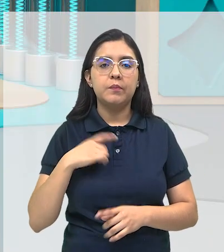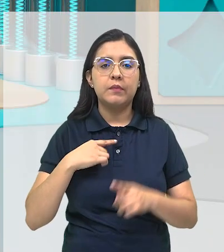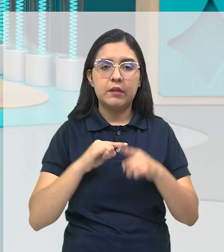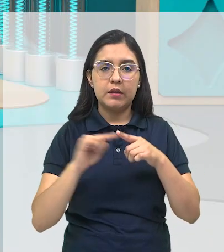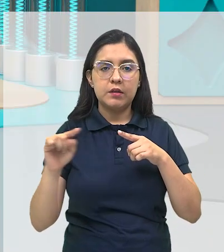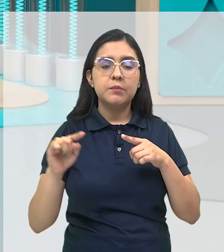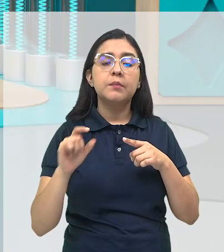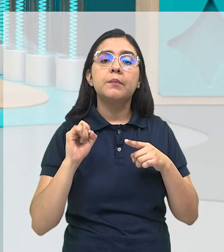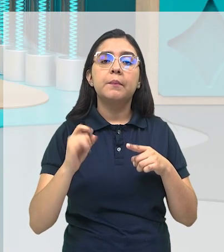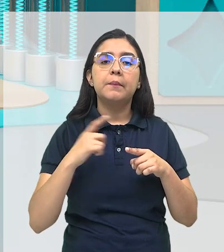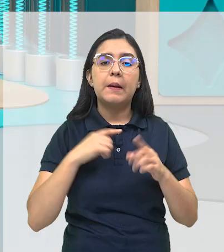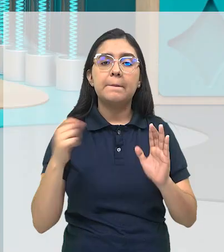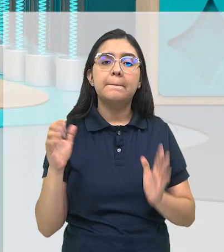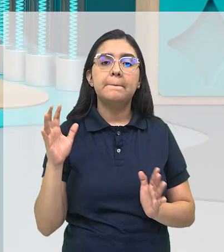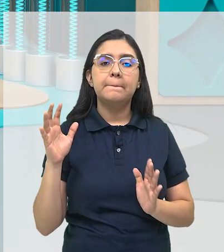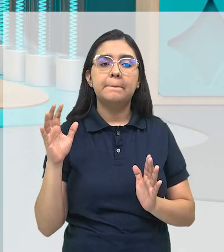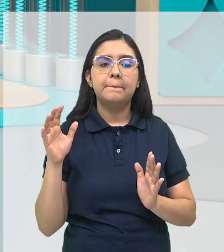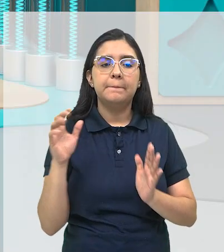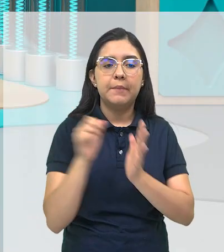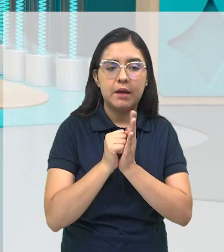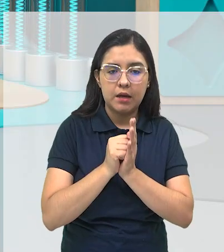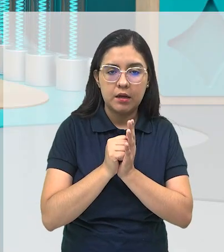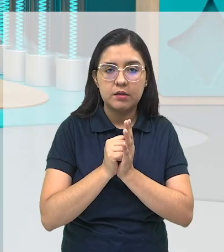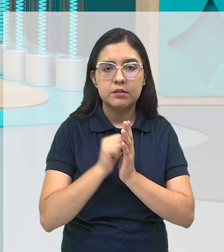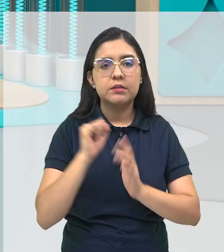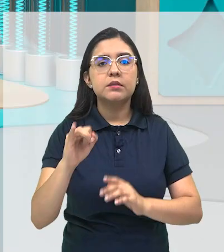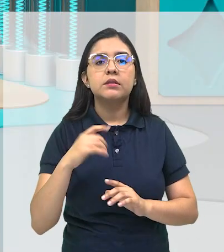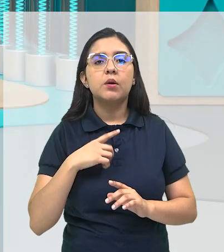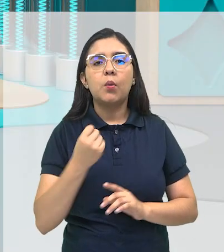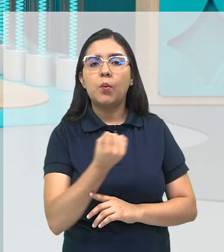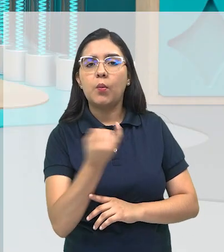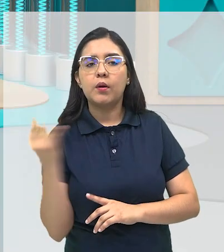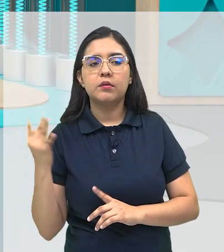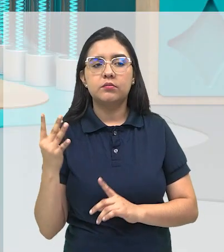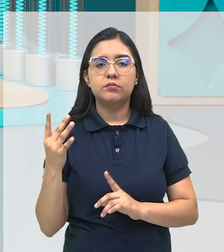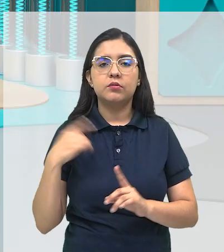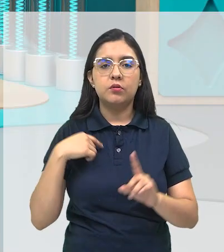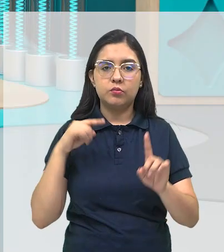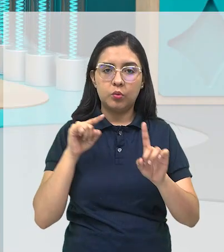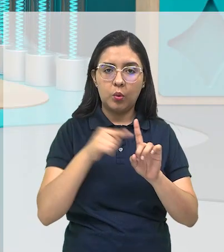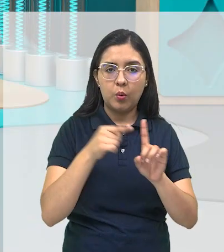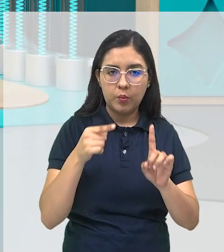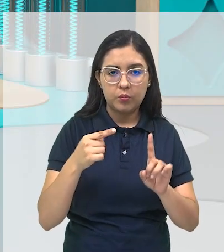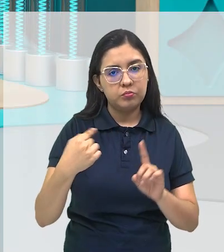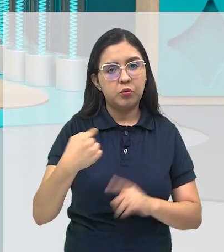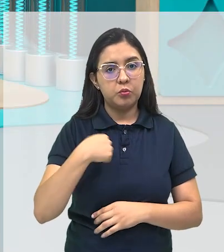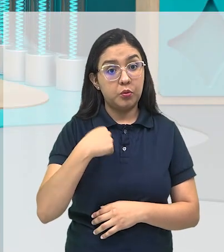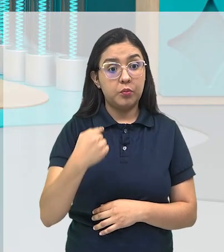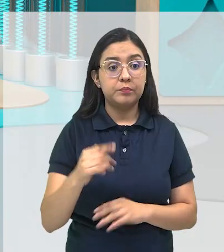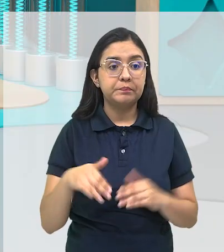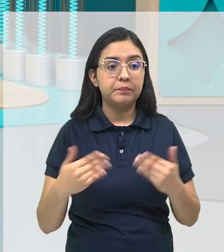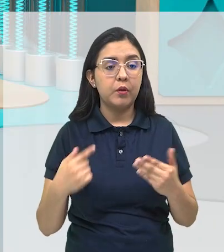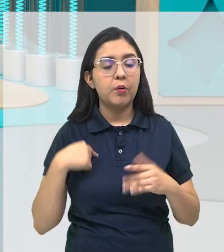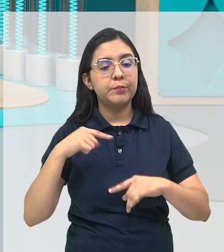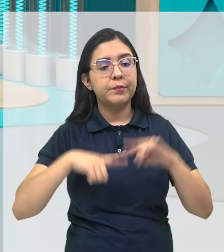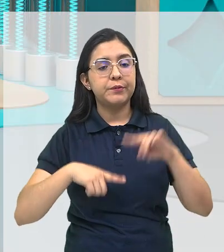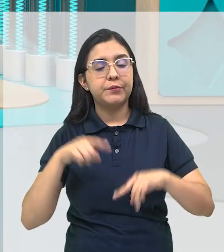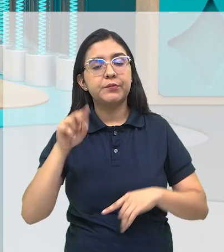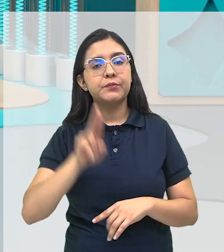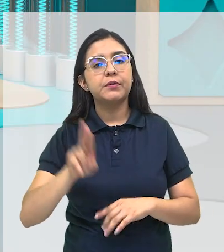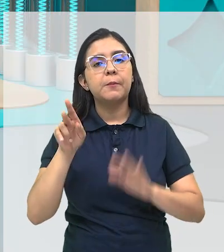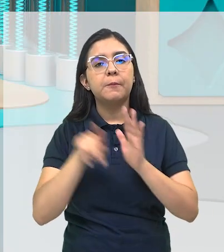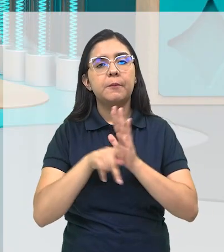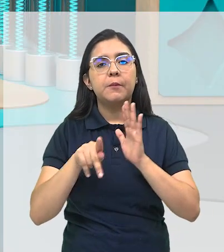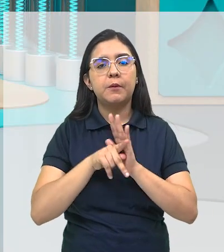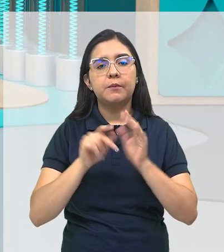a um aparelho para marcar quantas vezes a arma tocou ali no adversário. Os equipamentos utilizados nesse